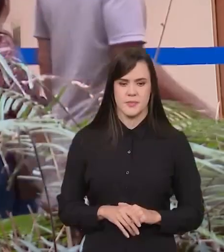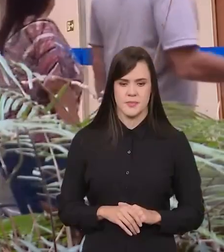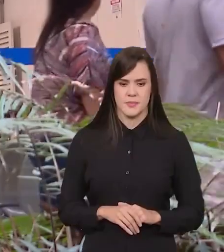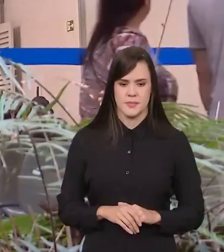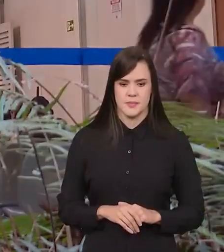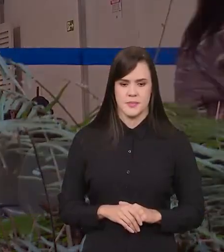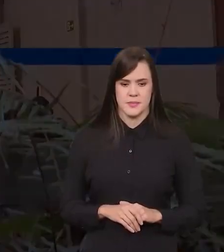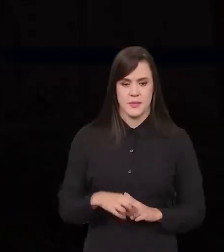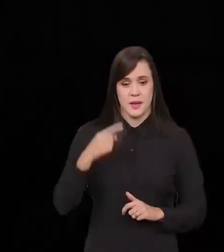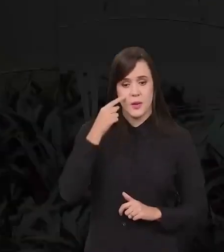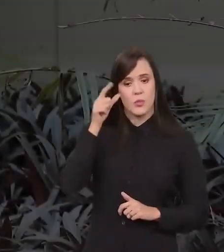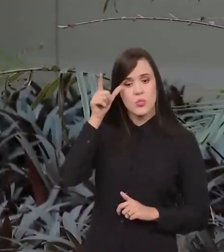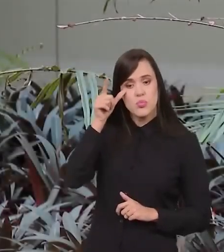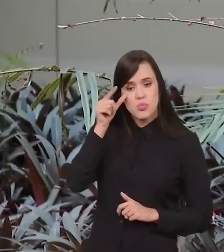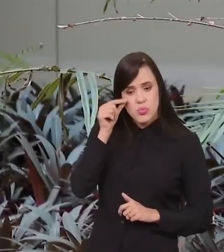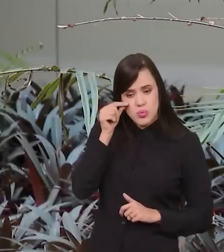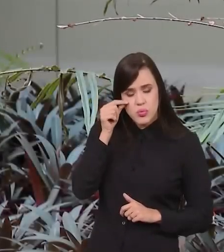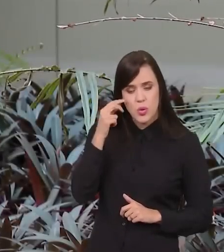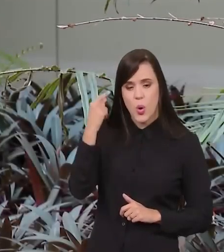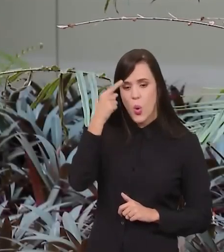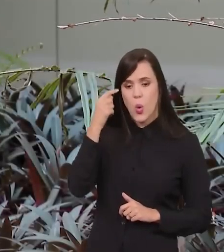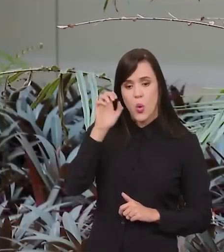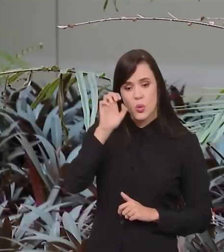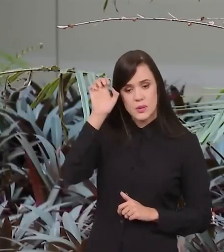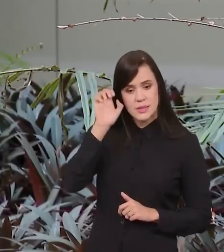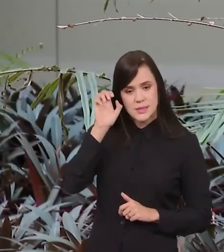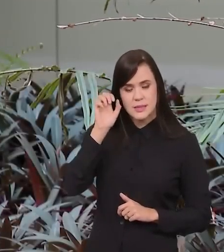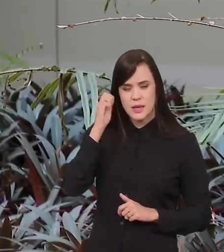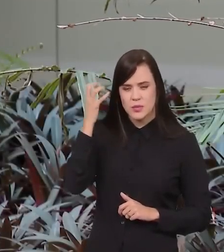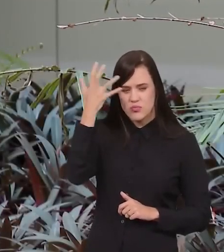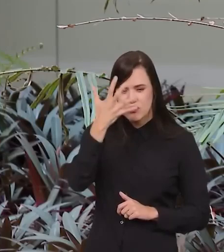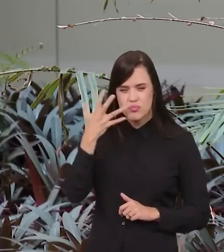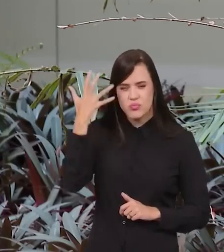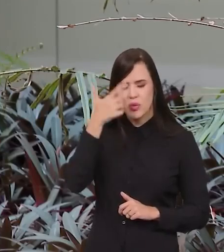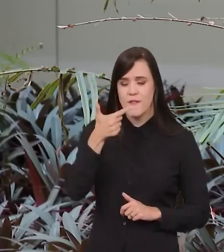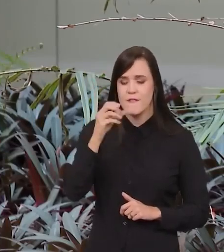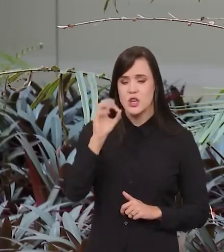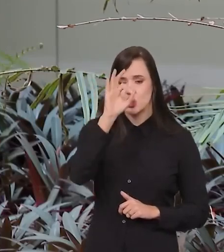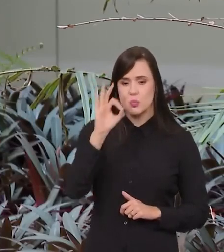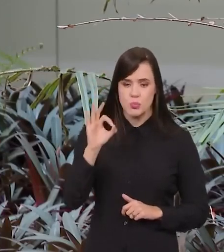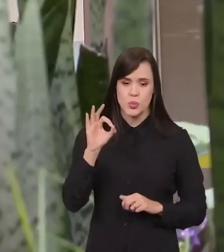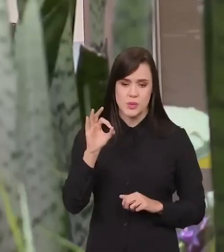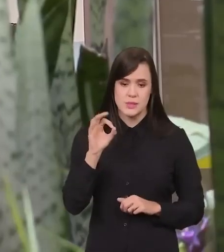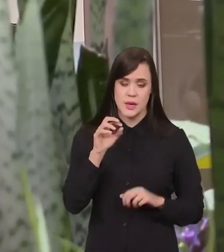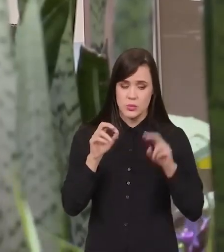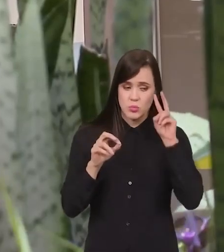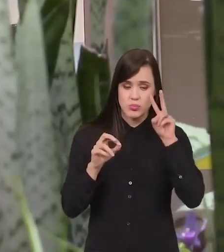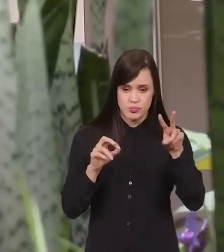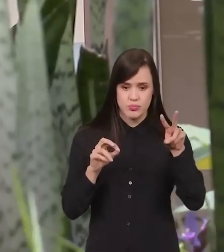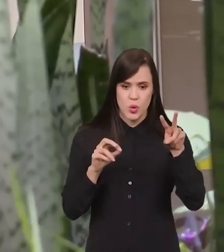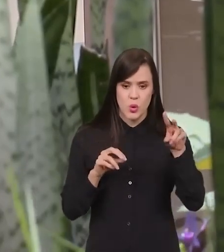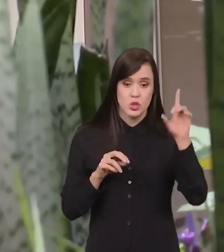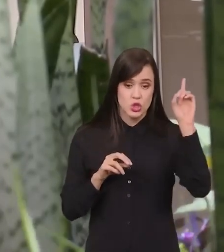Eu tenho baixa visão, olho esquerdo enxergo vulto e tenho 20% de visão do olho direito. Mas mesmo assim